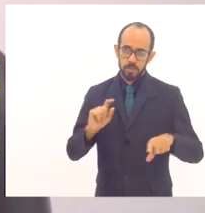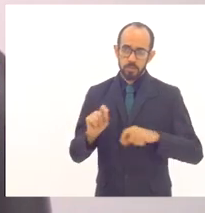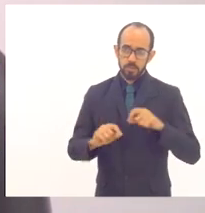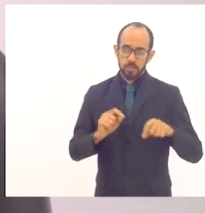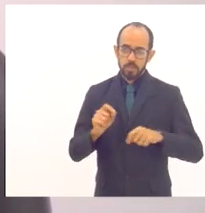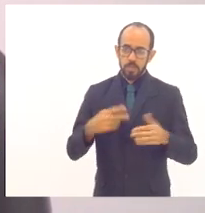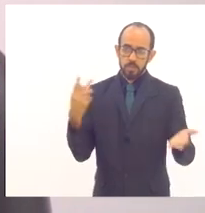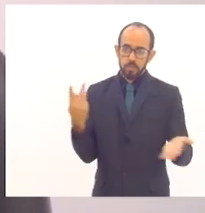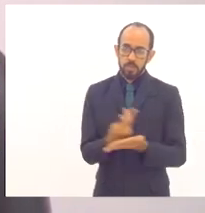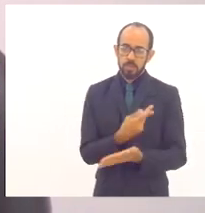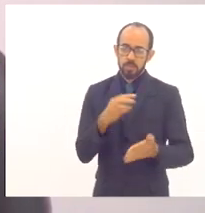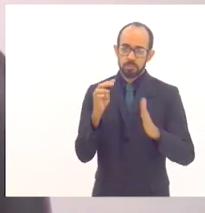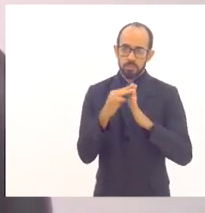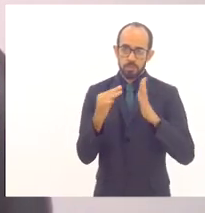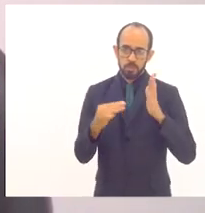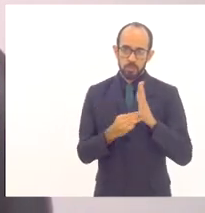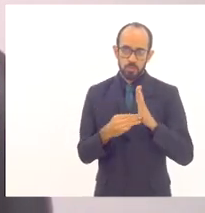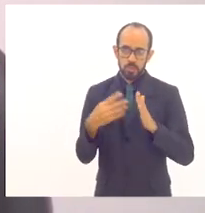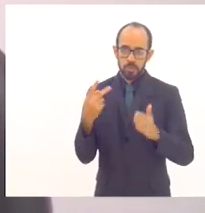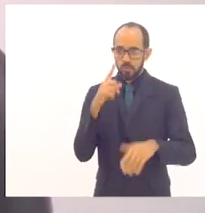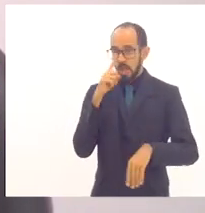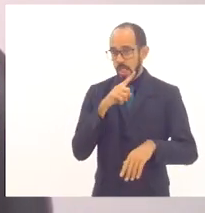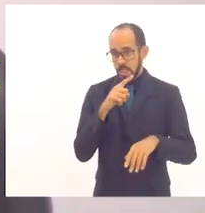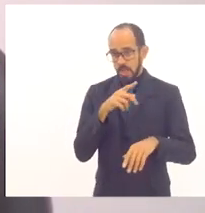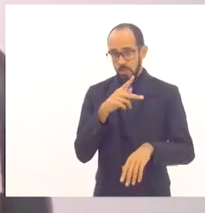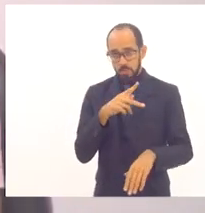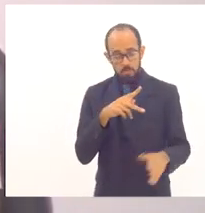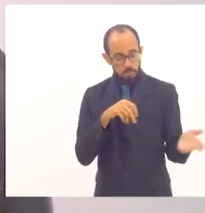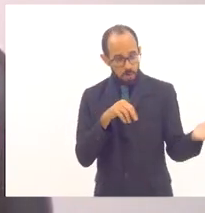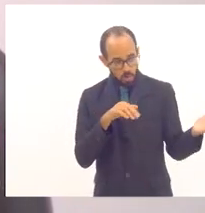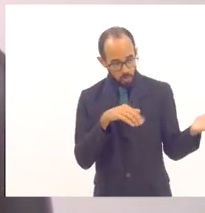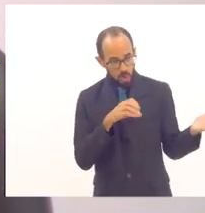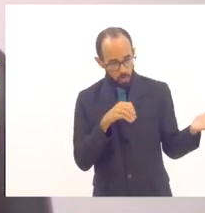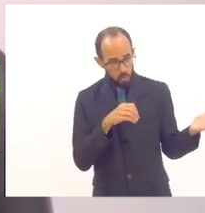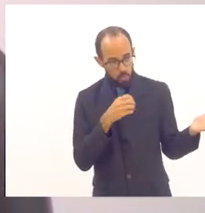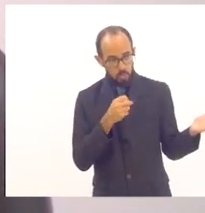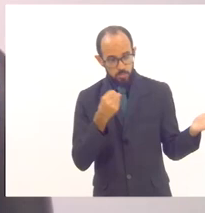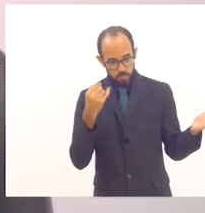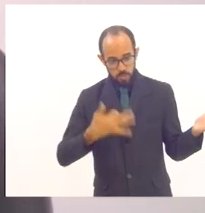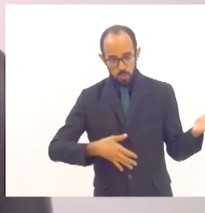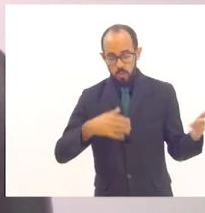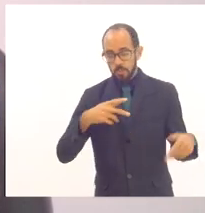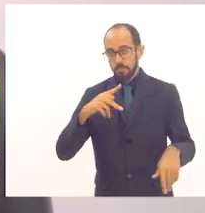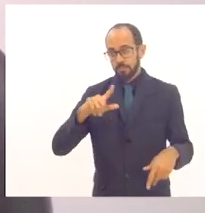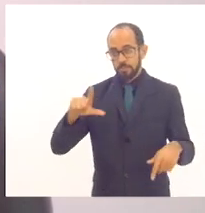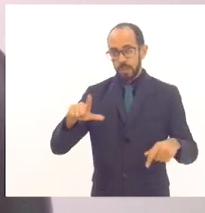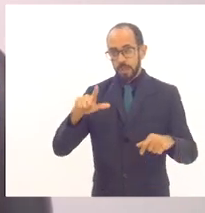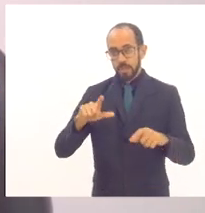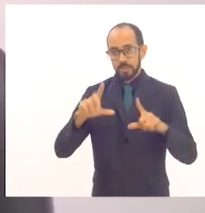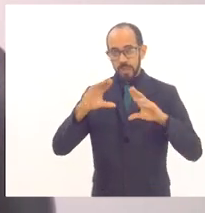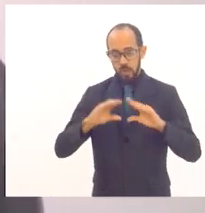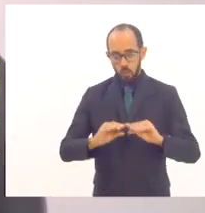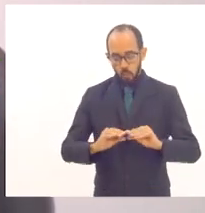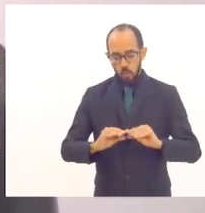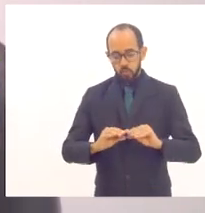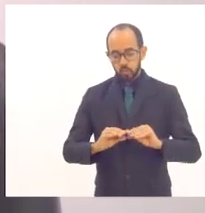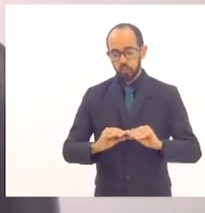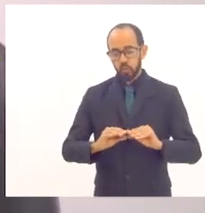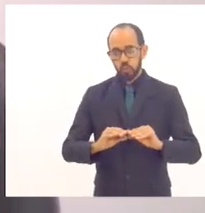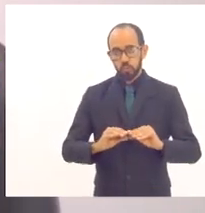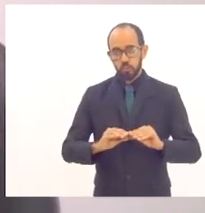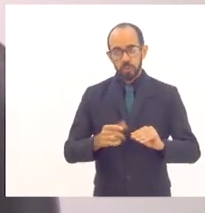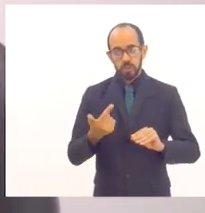erros metodológicos, como o próprio mestre Paulão disse. O PL ele vem muito curto e ele não demonstra